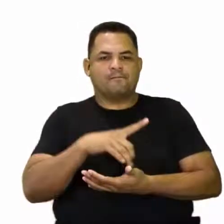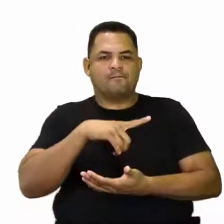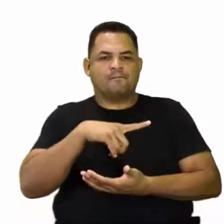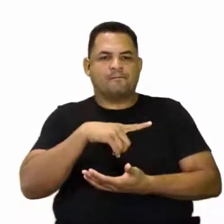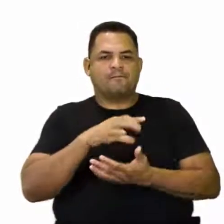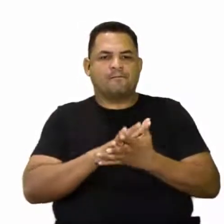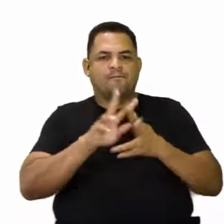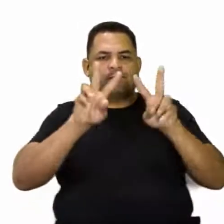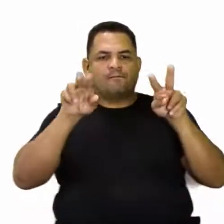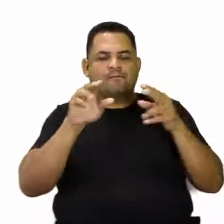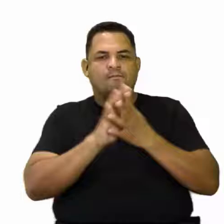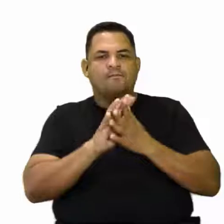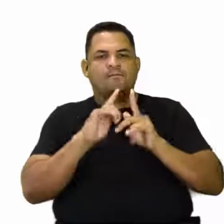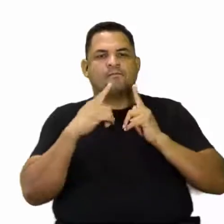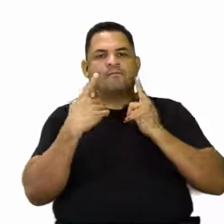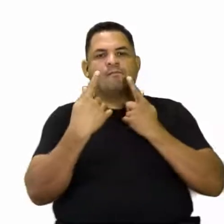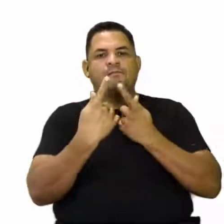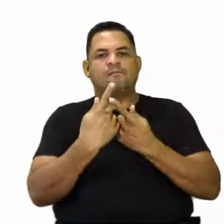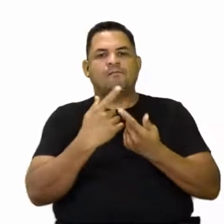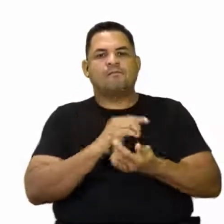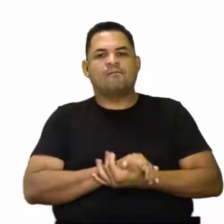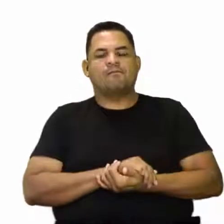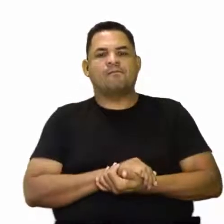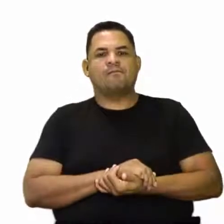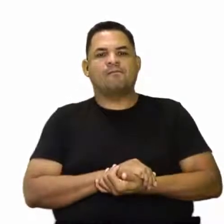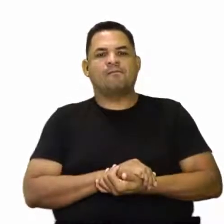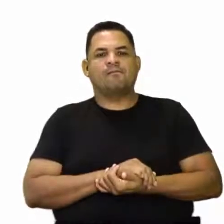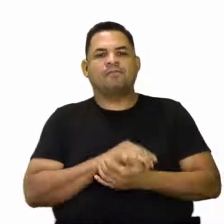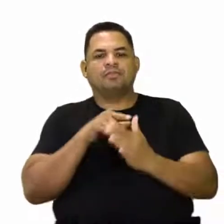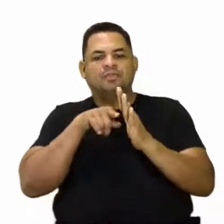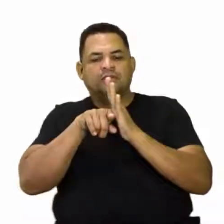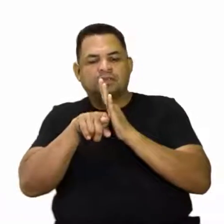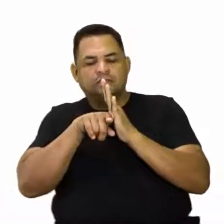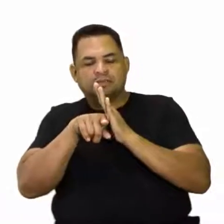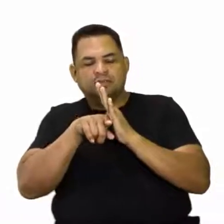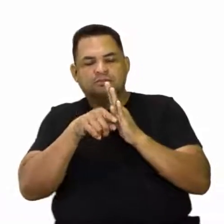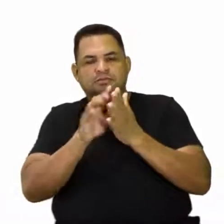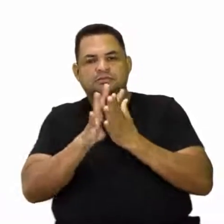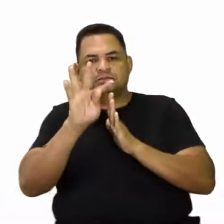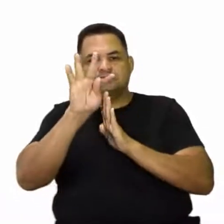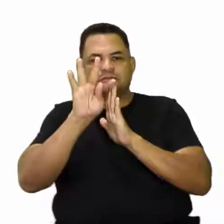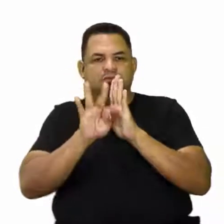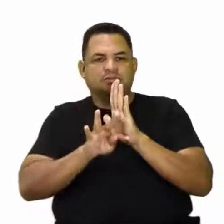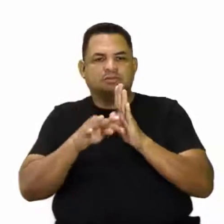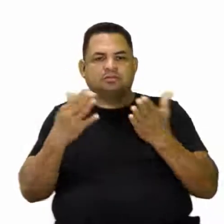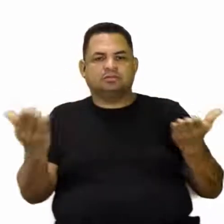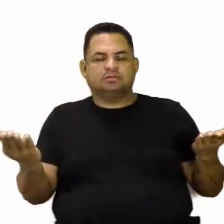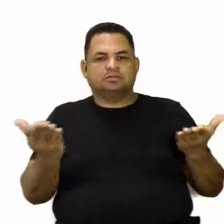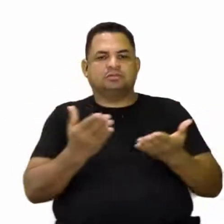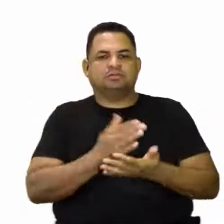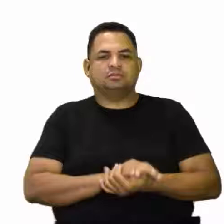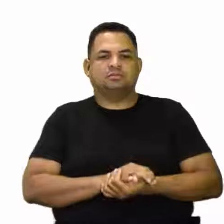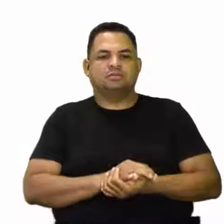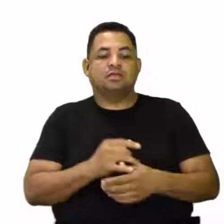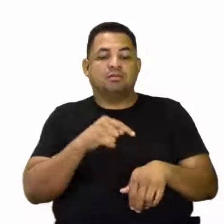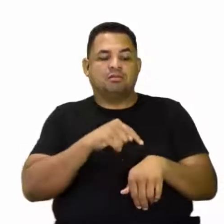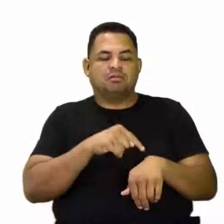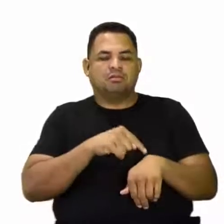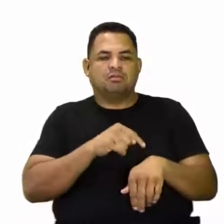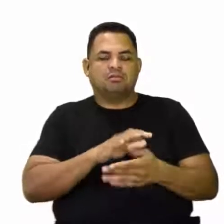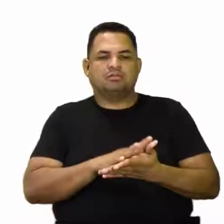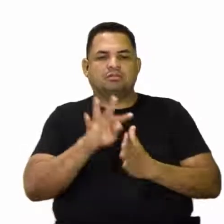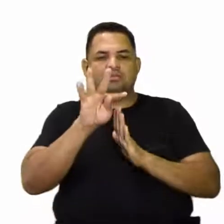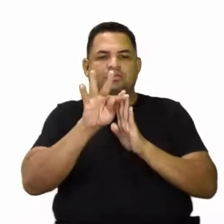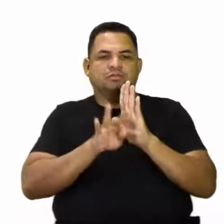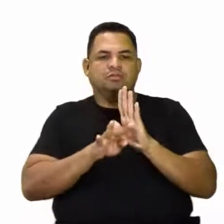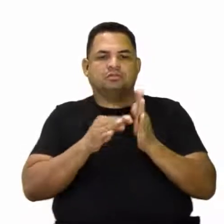como título geral El Análisis Textual. Eita, que é texto, viu? Agora chegou a hora do texto. Vocês viram que a